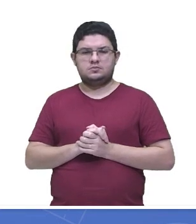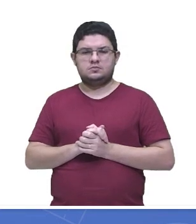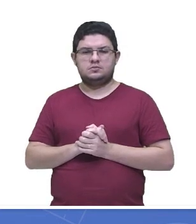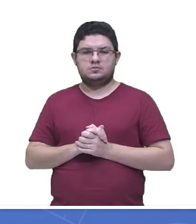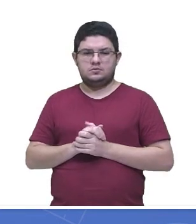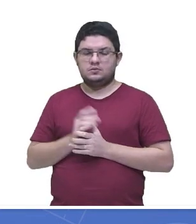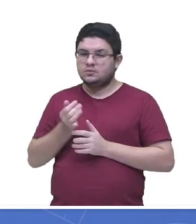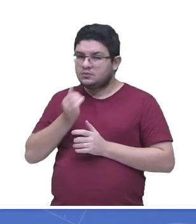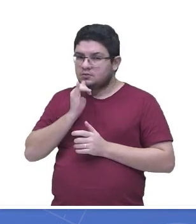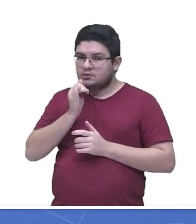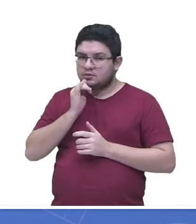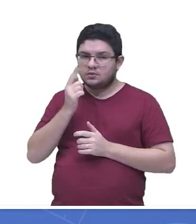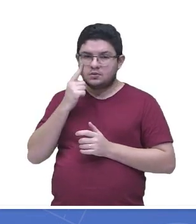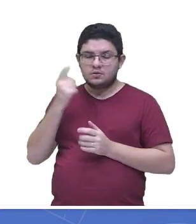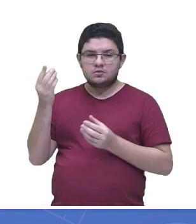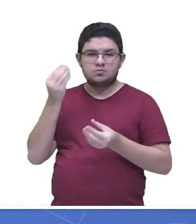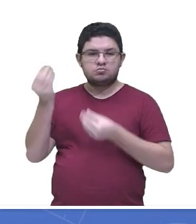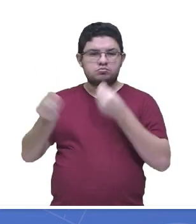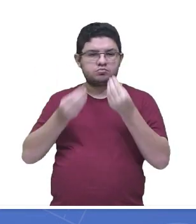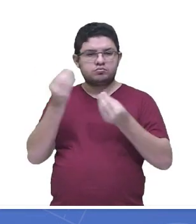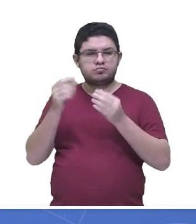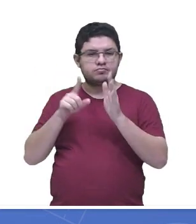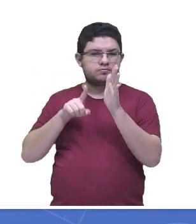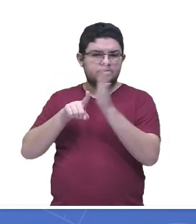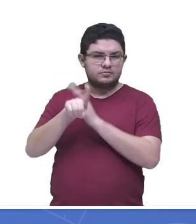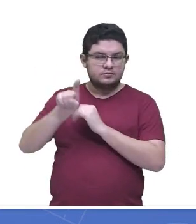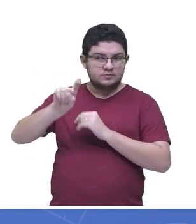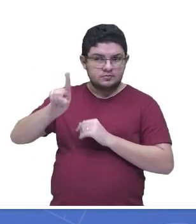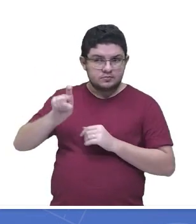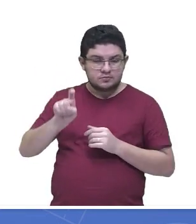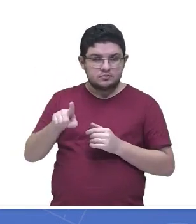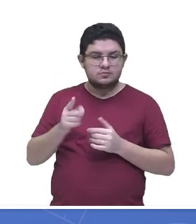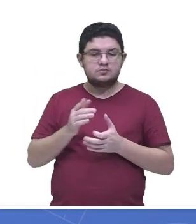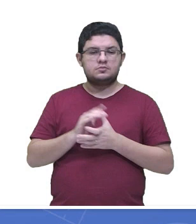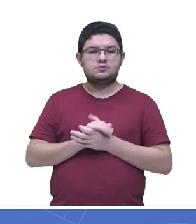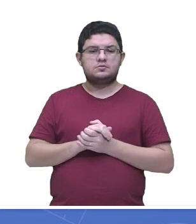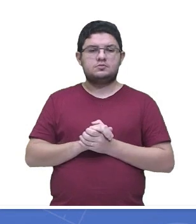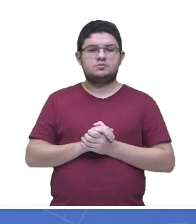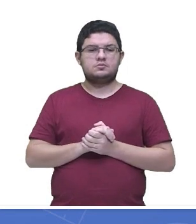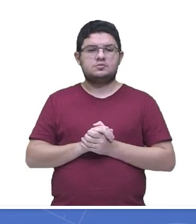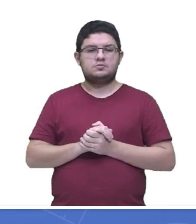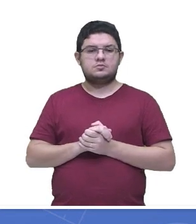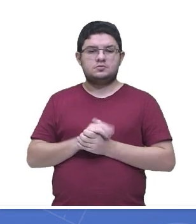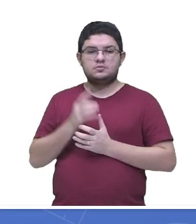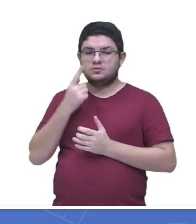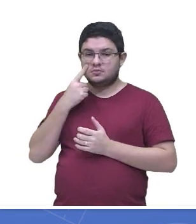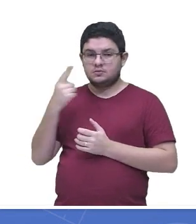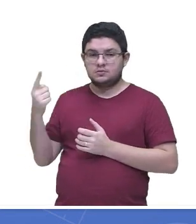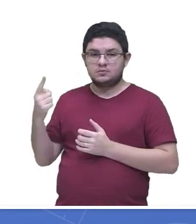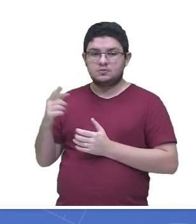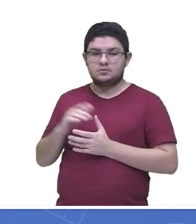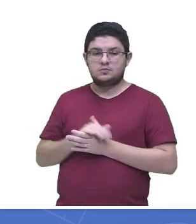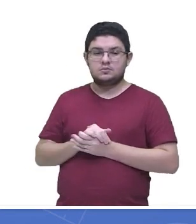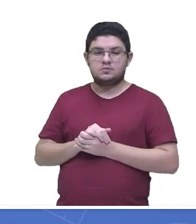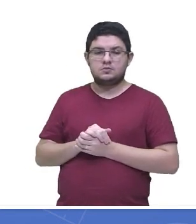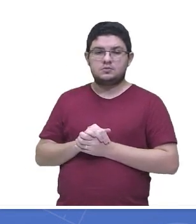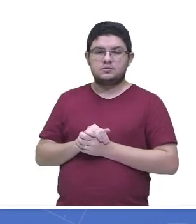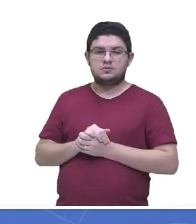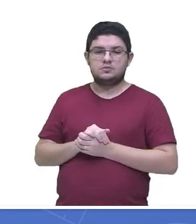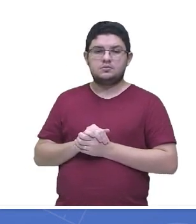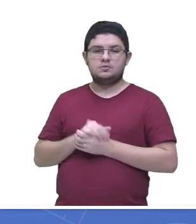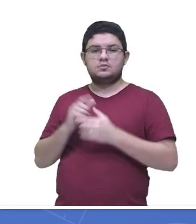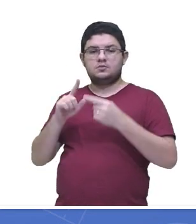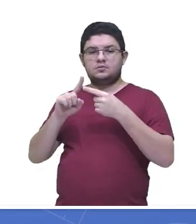com a forma interrogativa, vejam comigo. Então, Pedro, learning how to